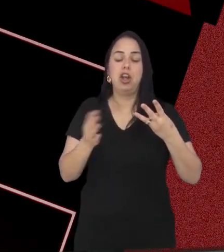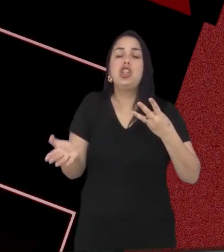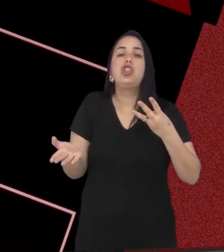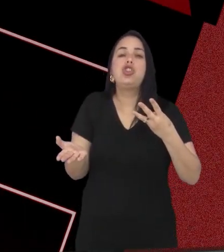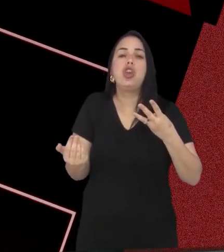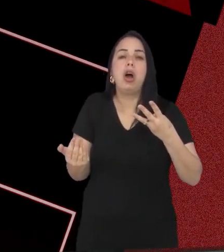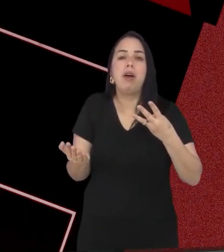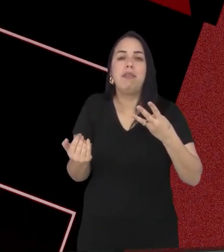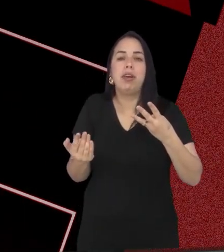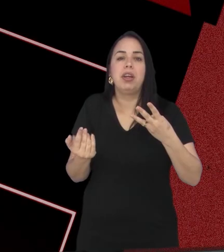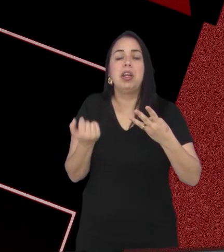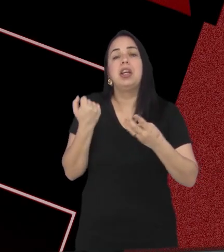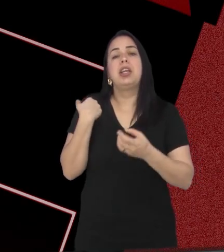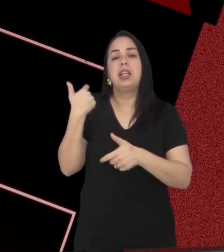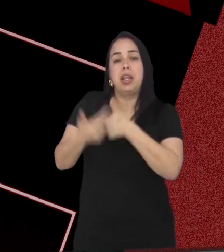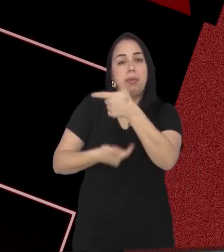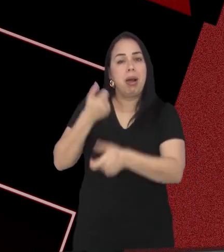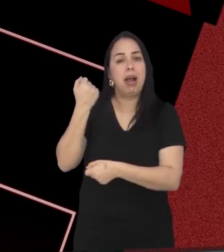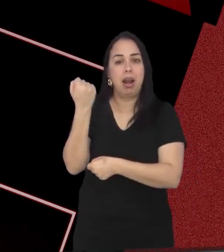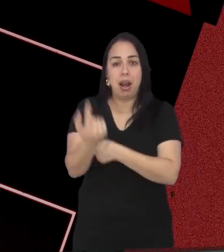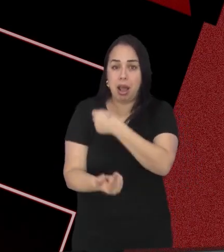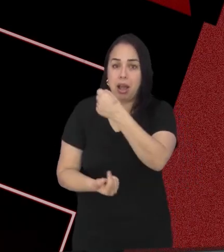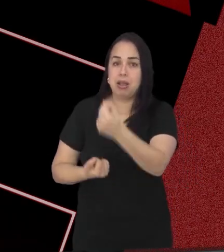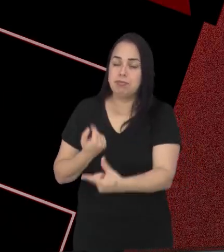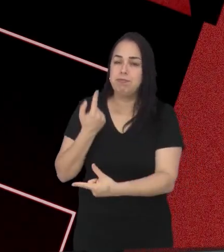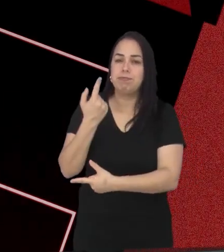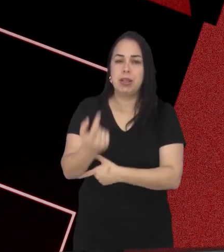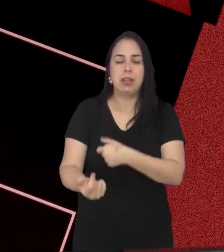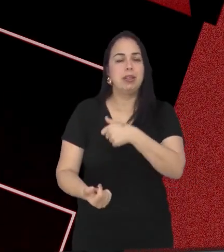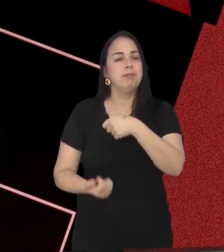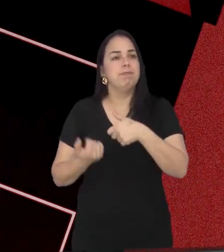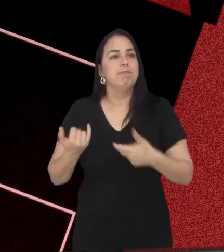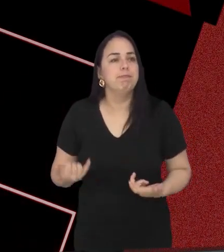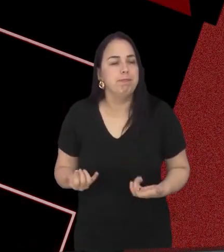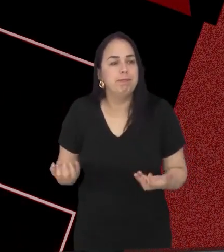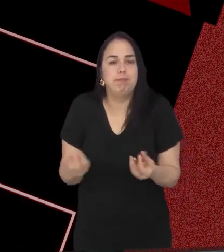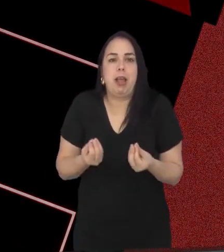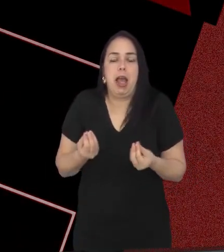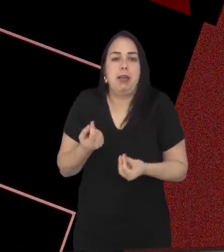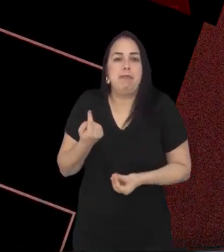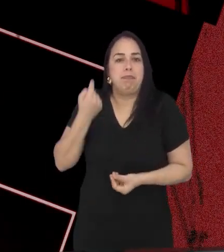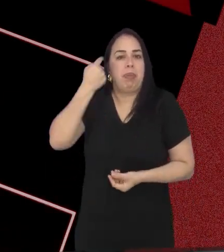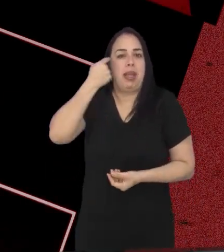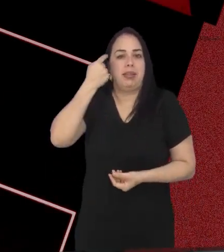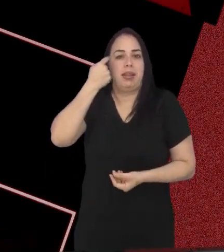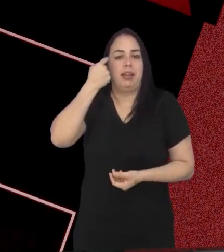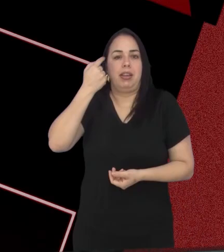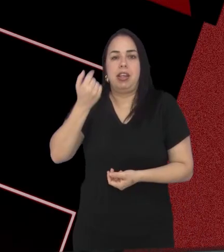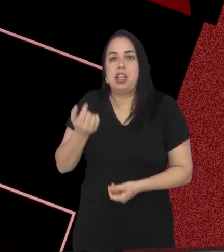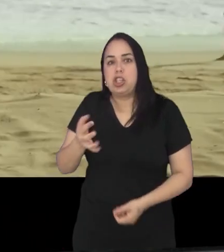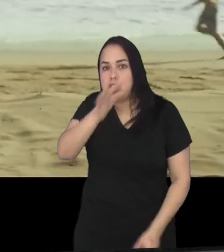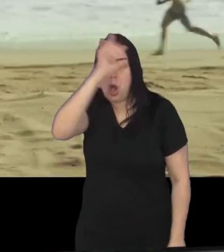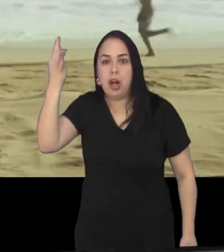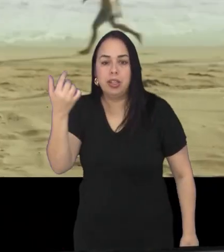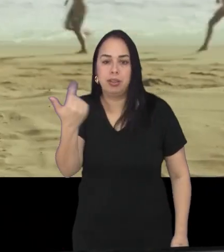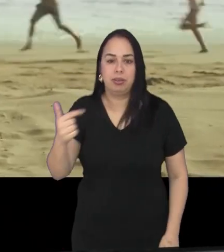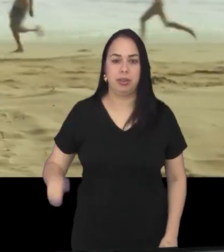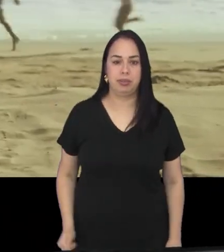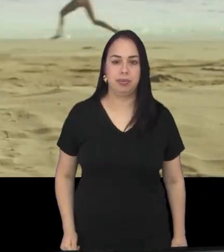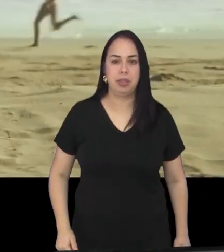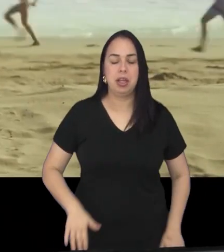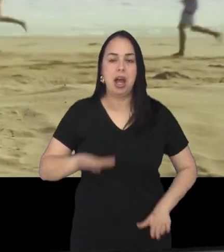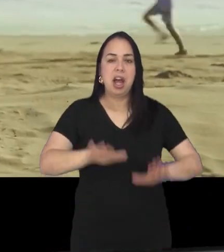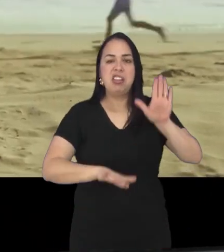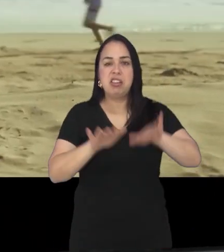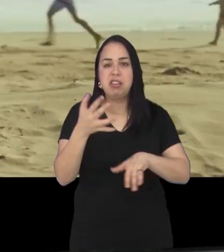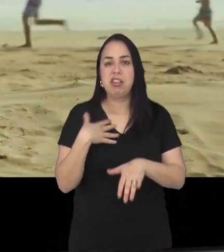jovem que vive de bicos e acredita estar condenada, digamos assim, que ela não tem sorte na vida. Às vezes